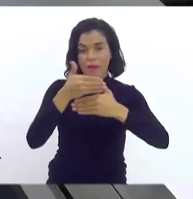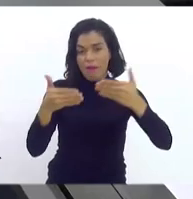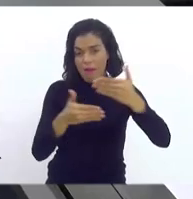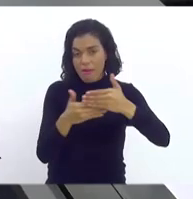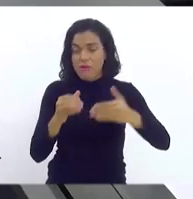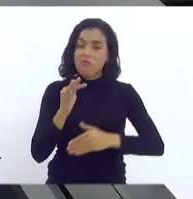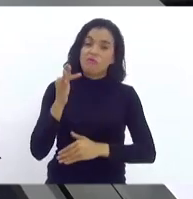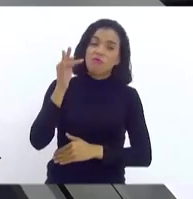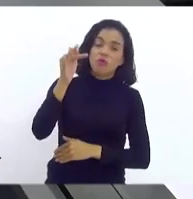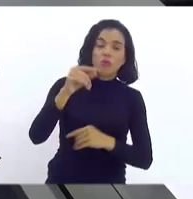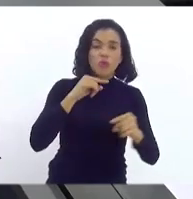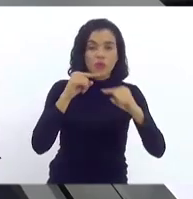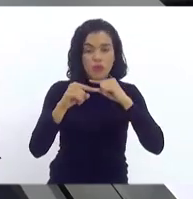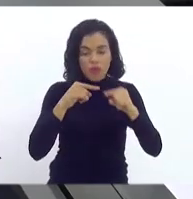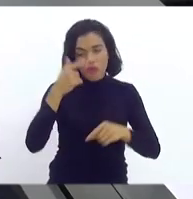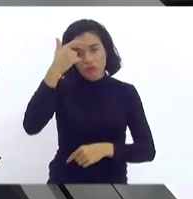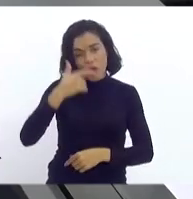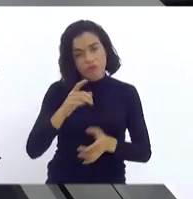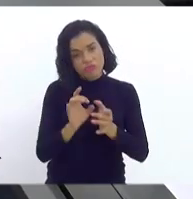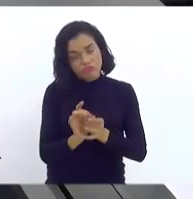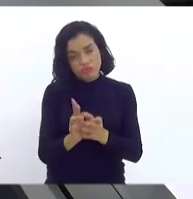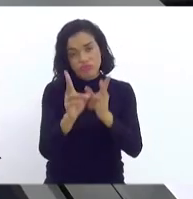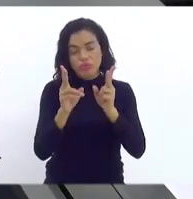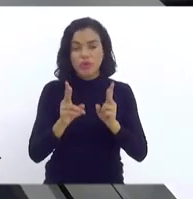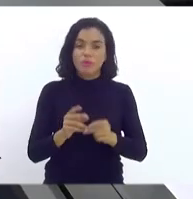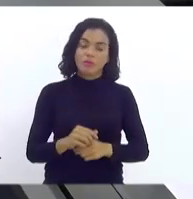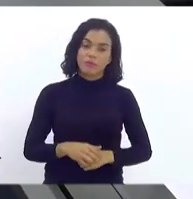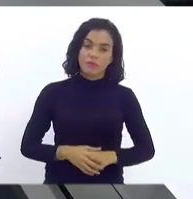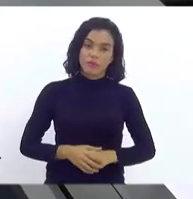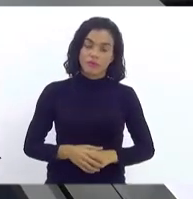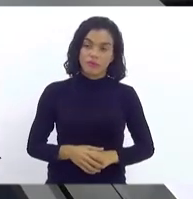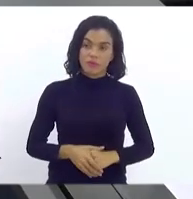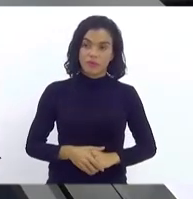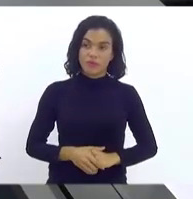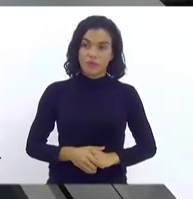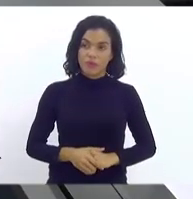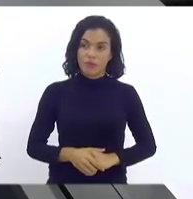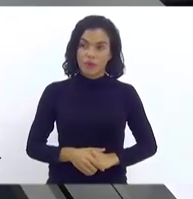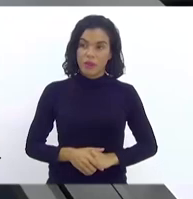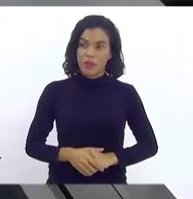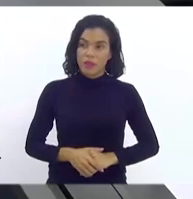futuramente houver qualquer dúvida, estamos aí à disposição para aclarar.